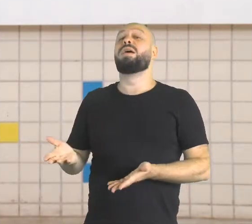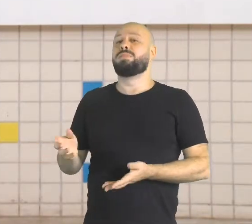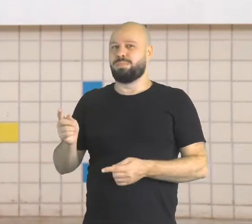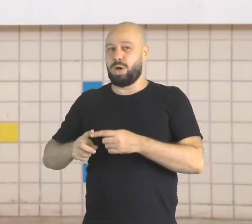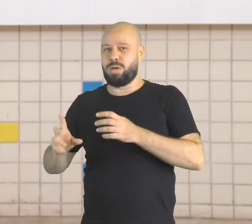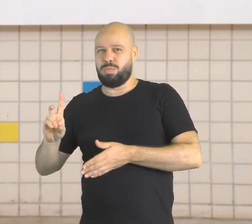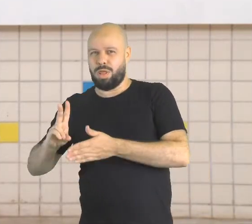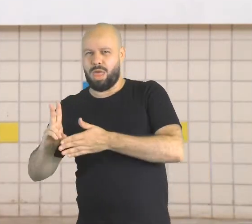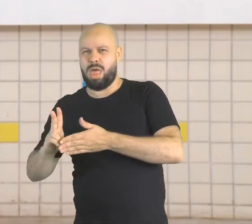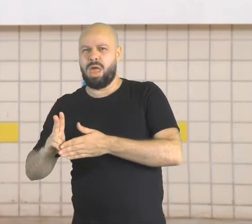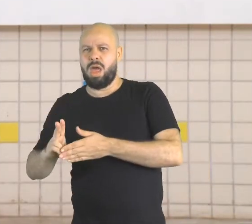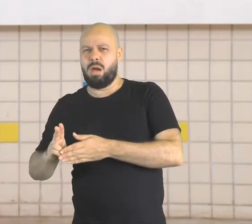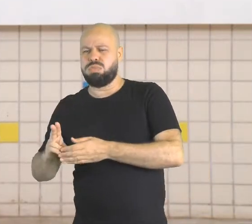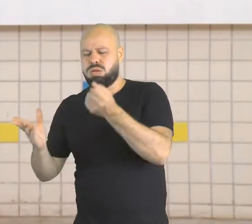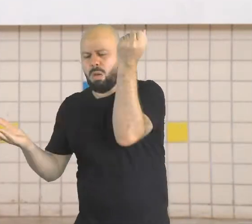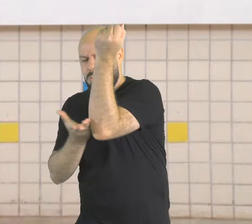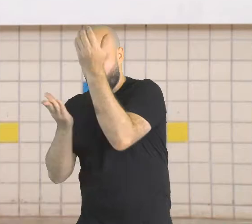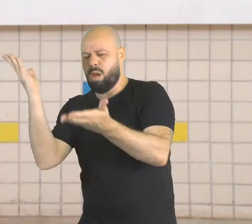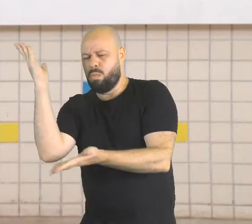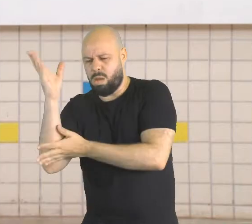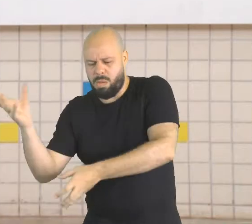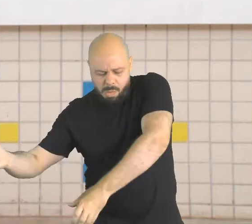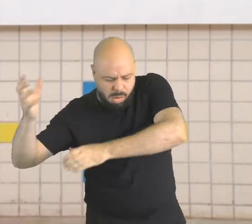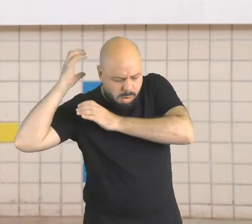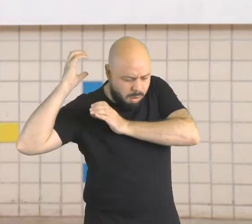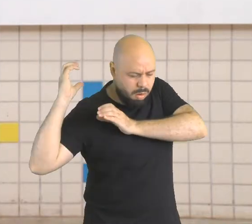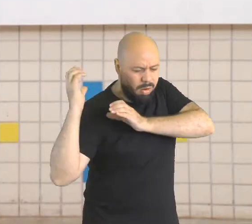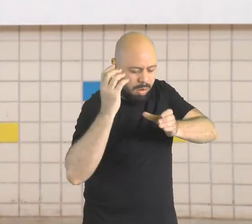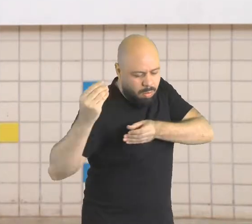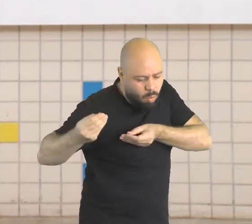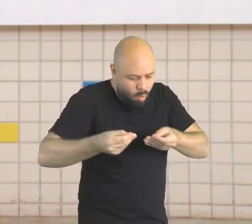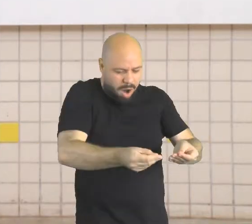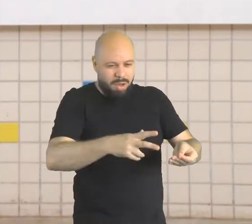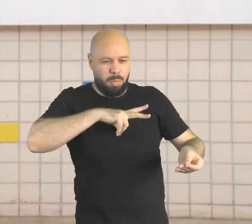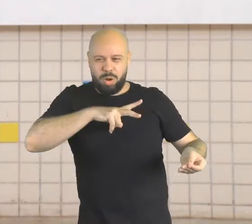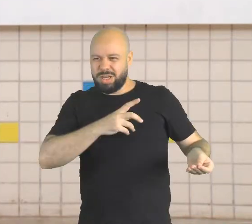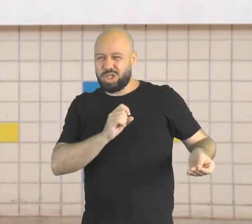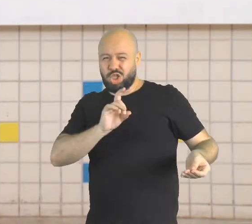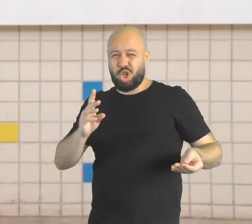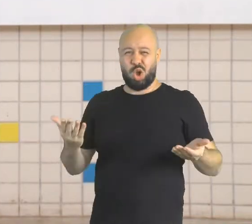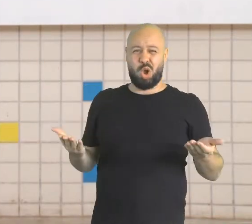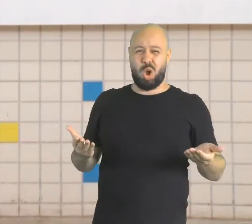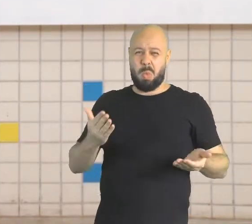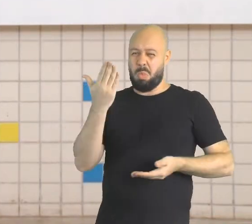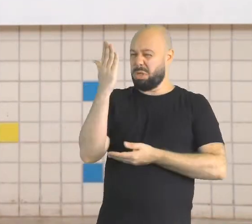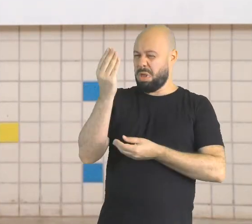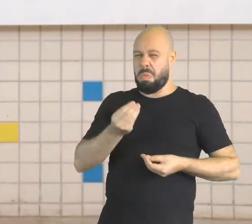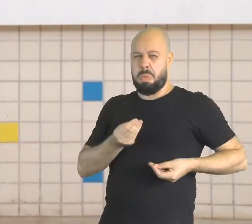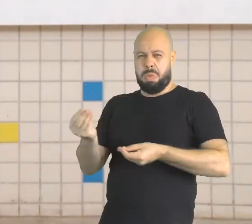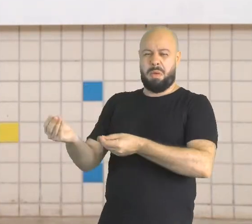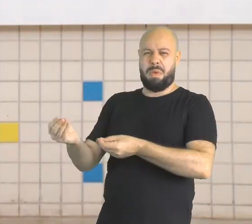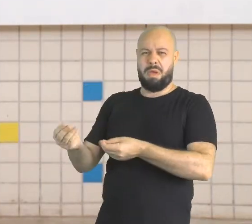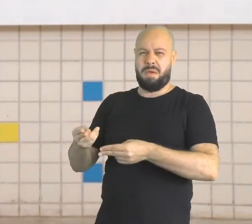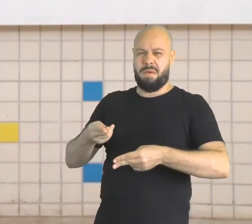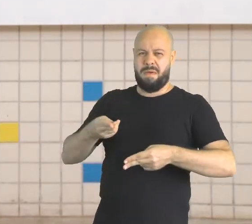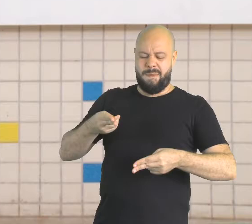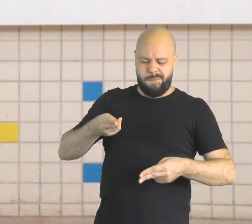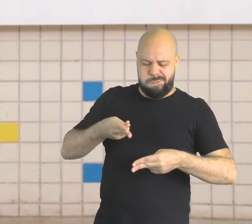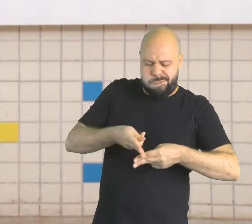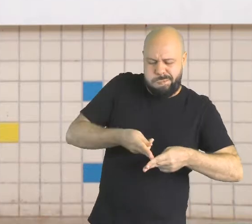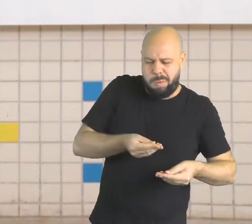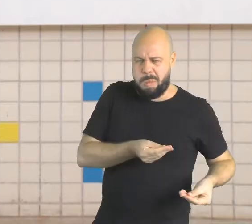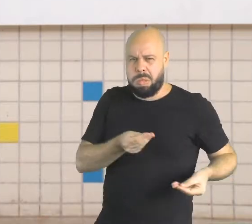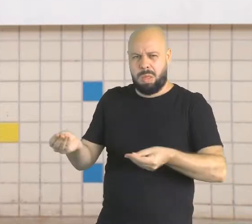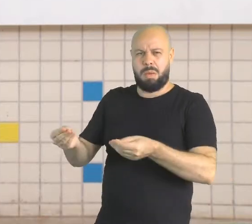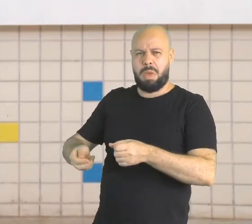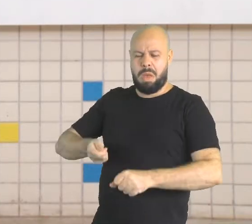trazia nas costas, mau trabalho, e dava para o português dava apenas um espelho, um facão, um machado para o